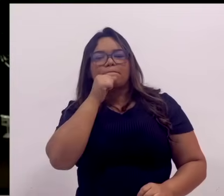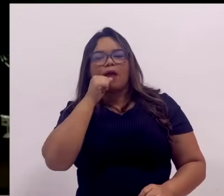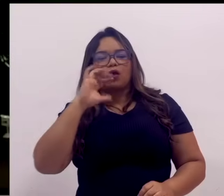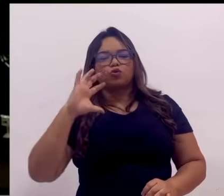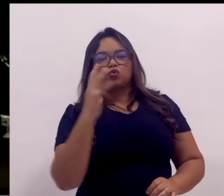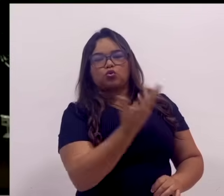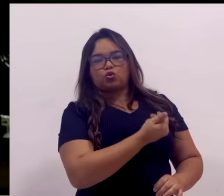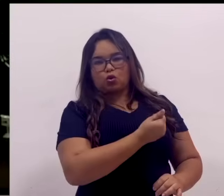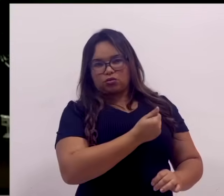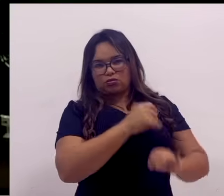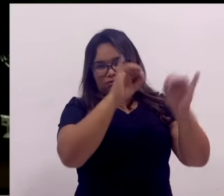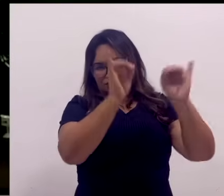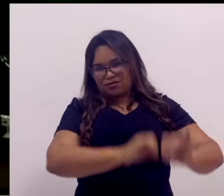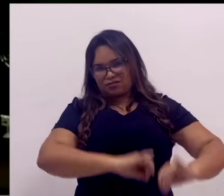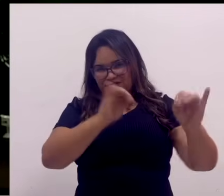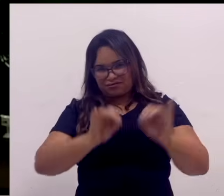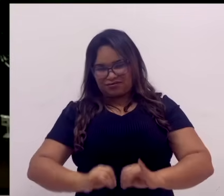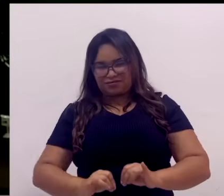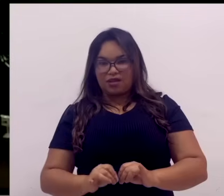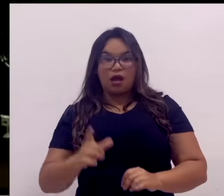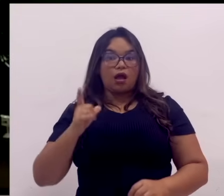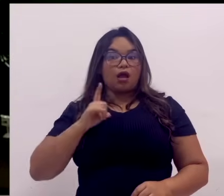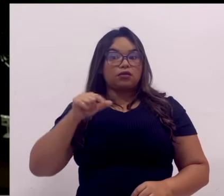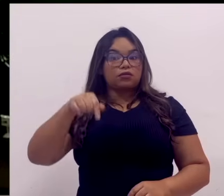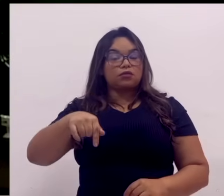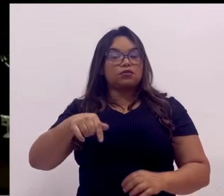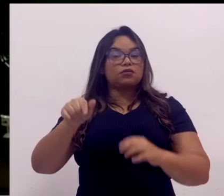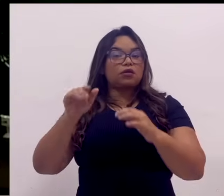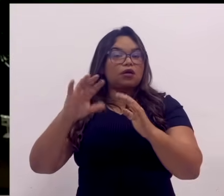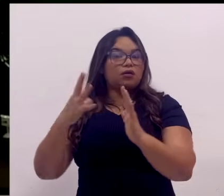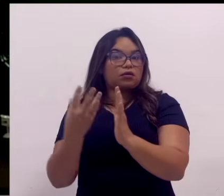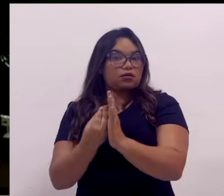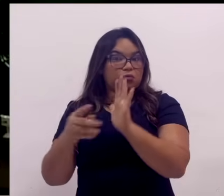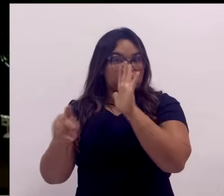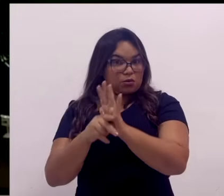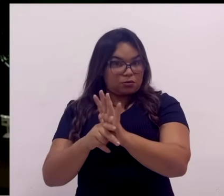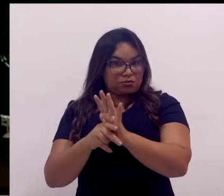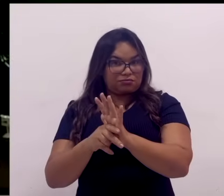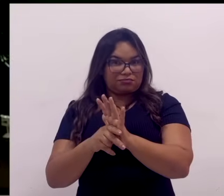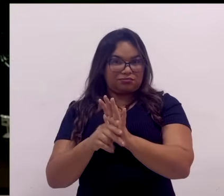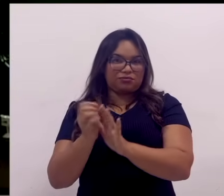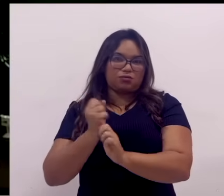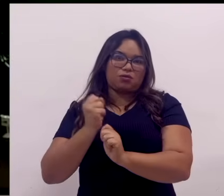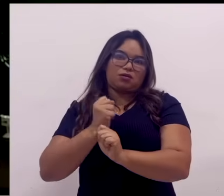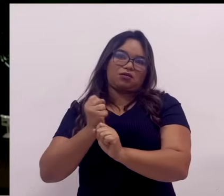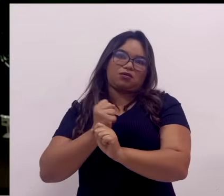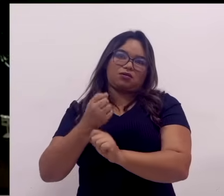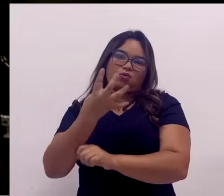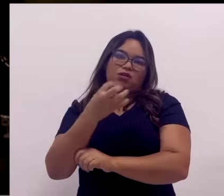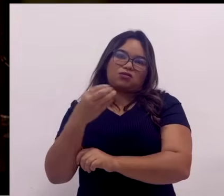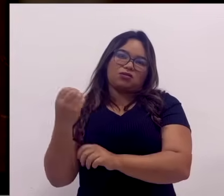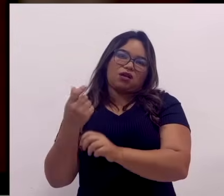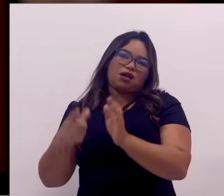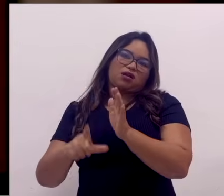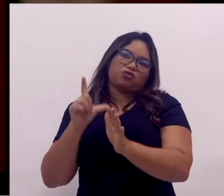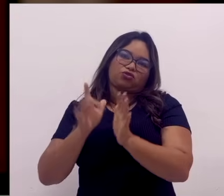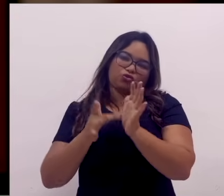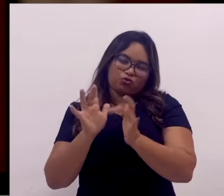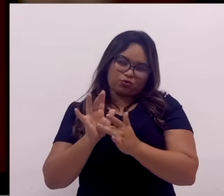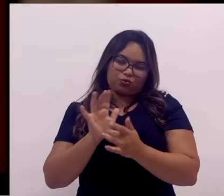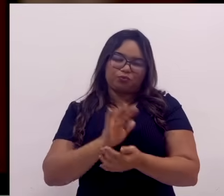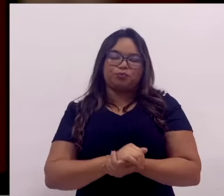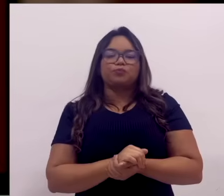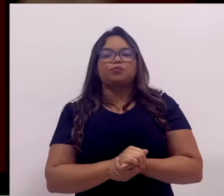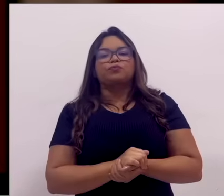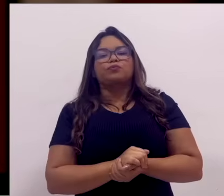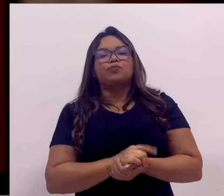em 480 a.C. E é interessante que o concílio cristão, o concílio de Éfeso, se deu nessa mesma cidade